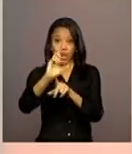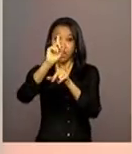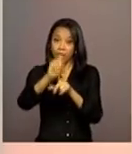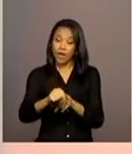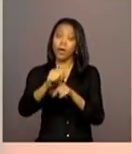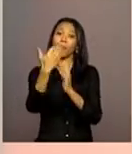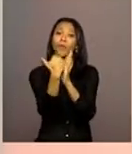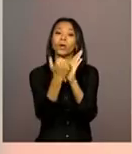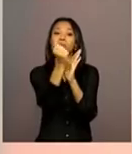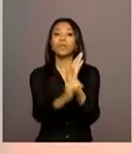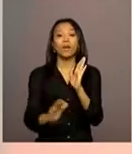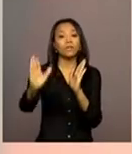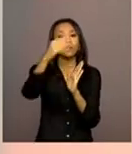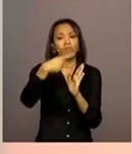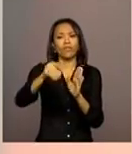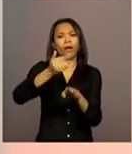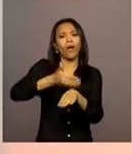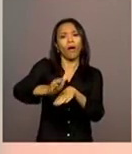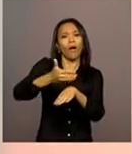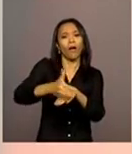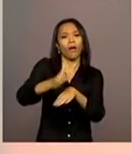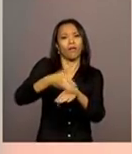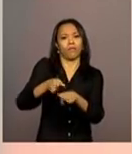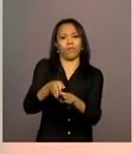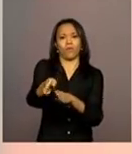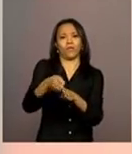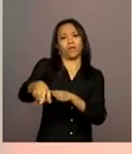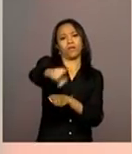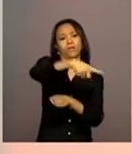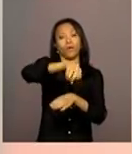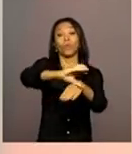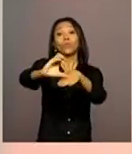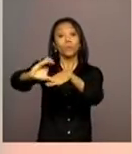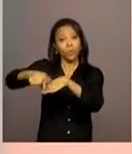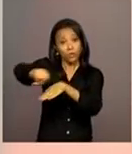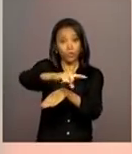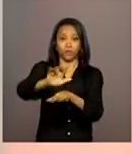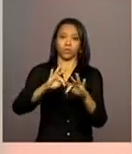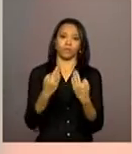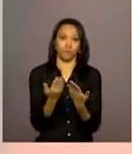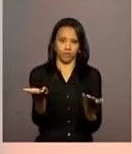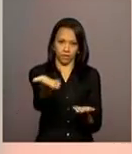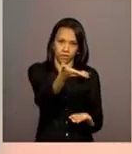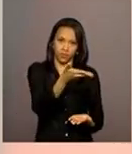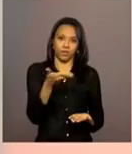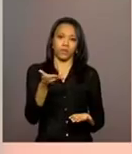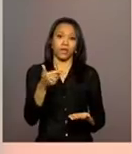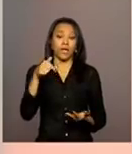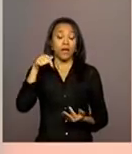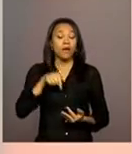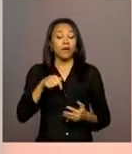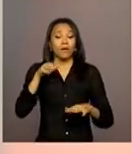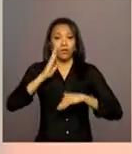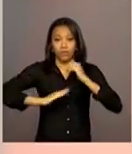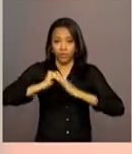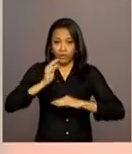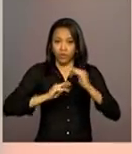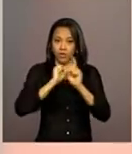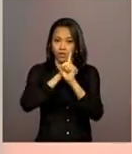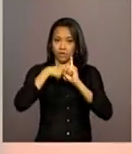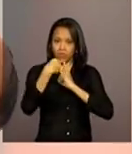para a população nesse sentido o as equipes de assistência social e da proteção